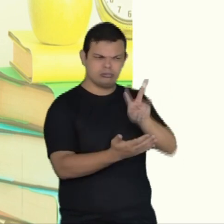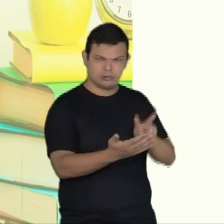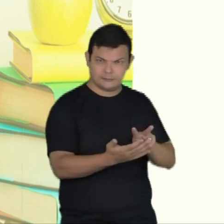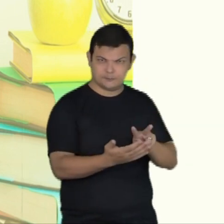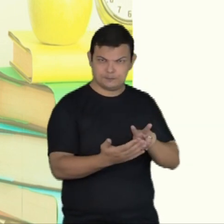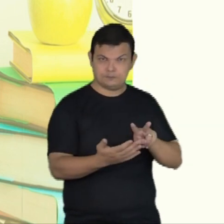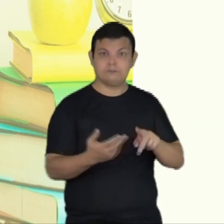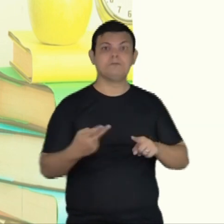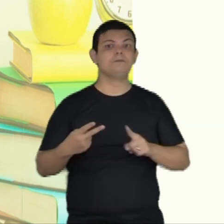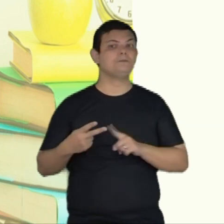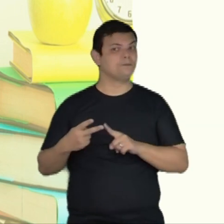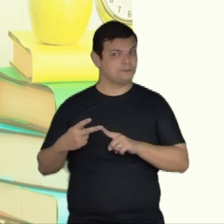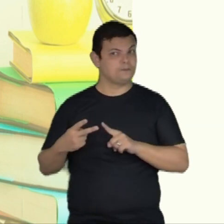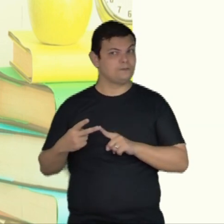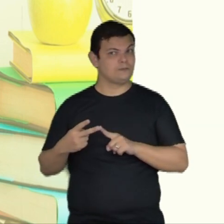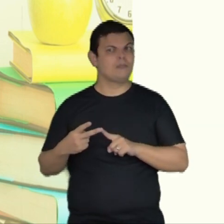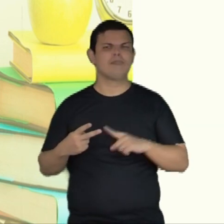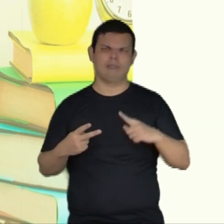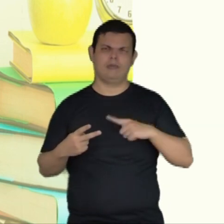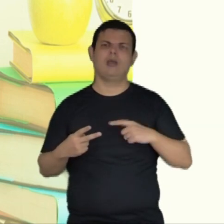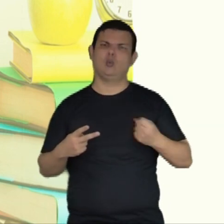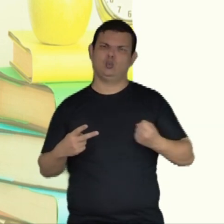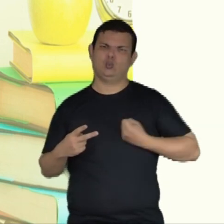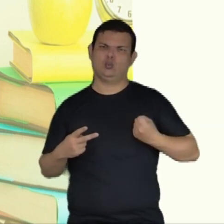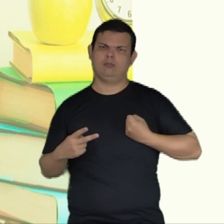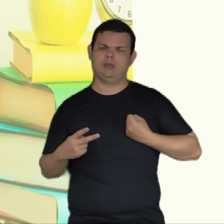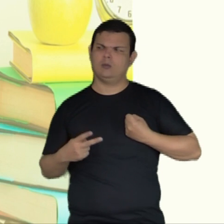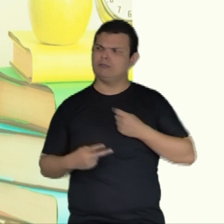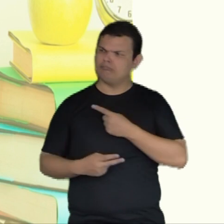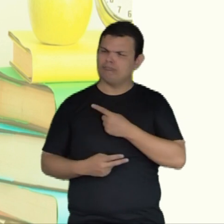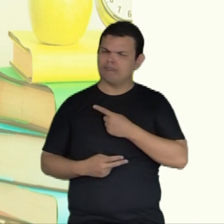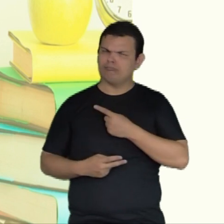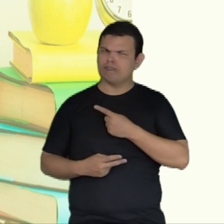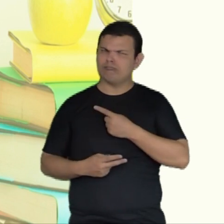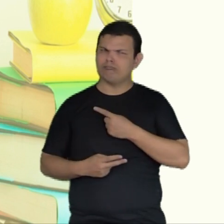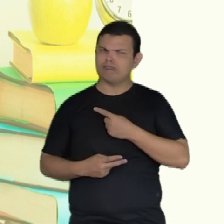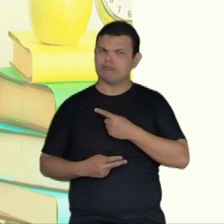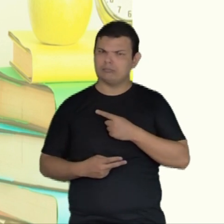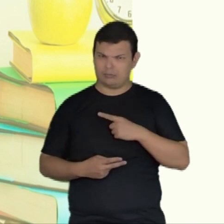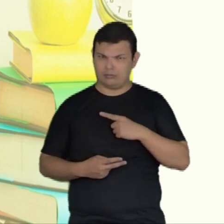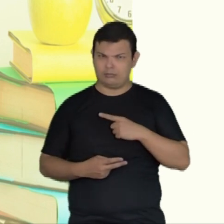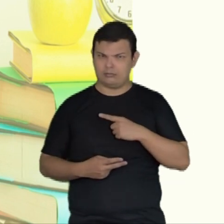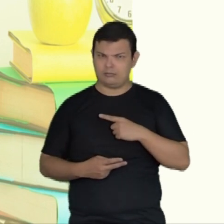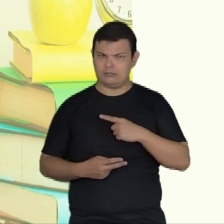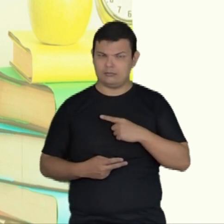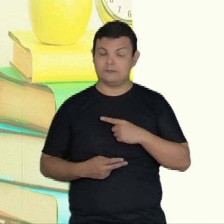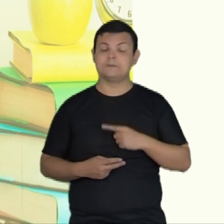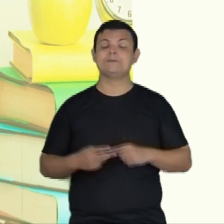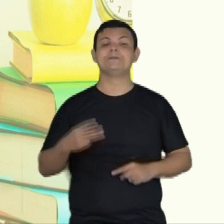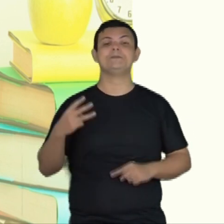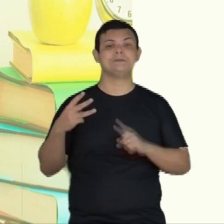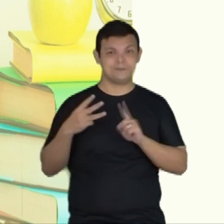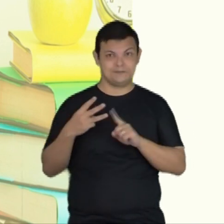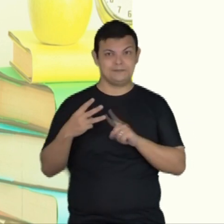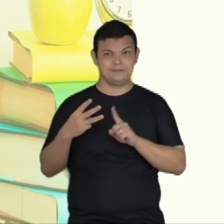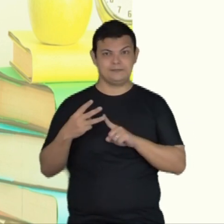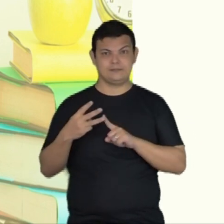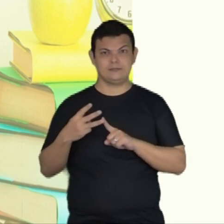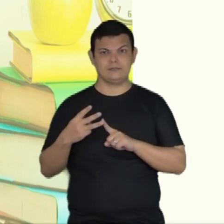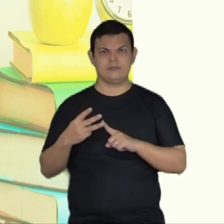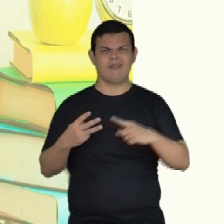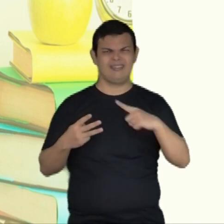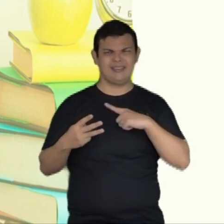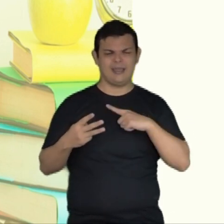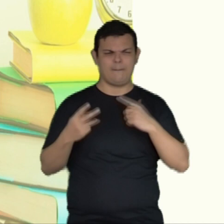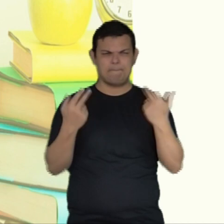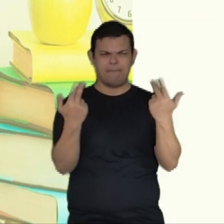Segunda reflexão. Há números no poema 1? Observe aí embaixo. E terceira reflexão. Há